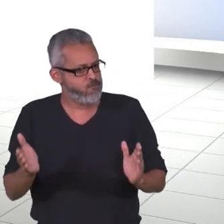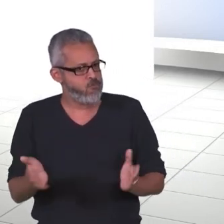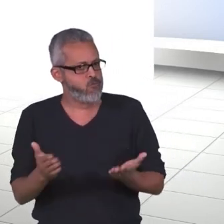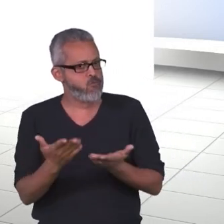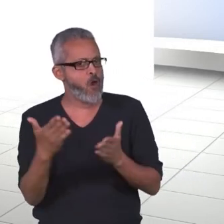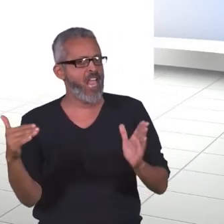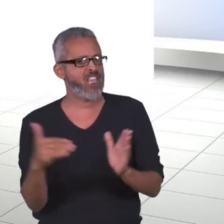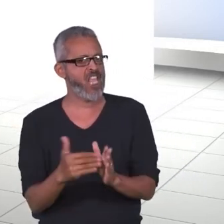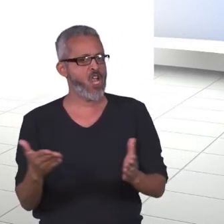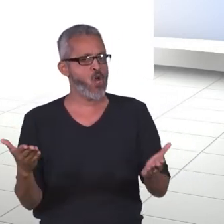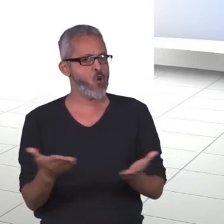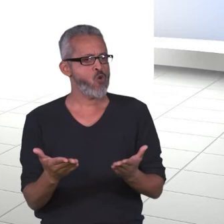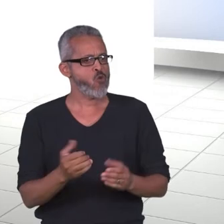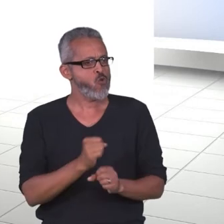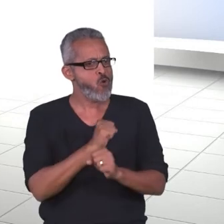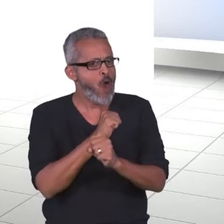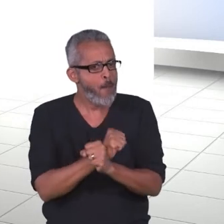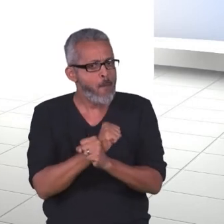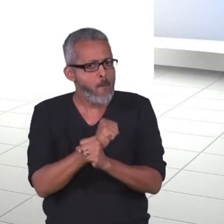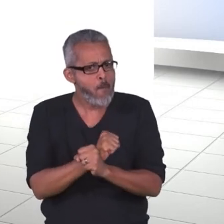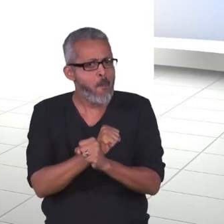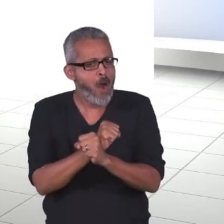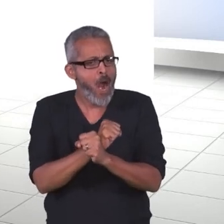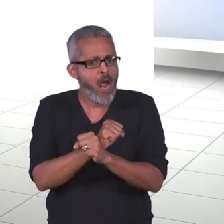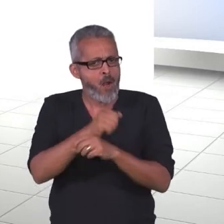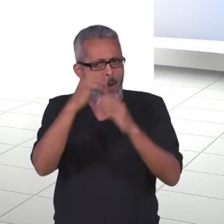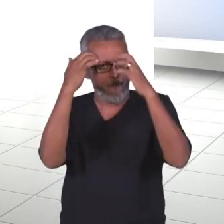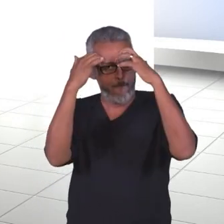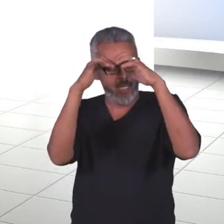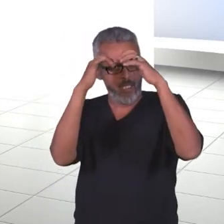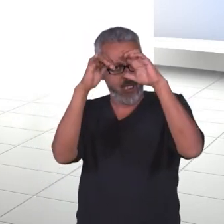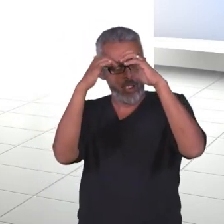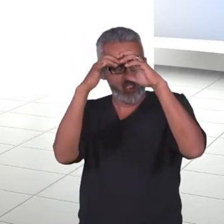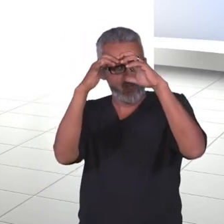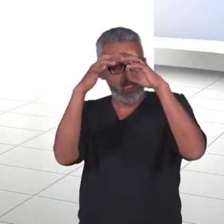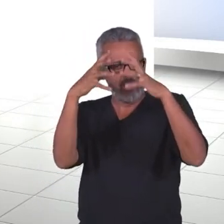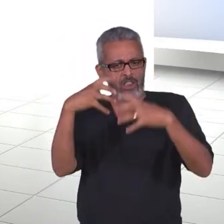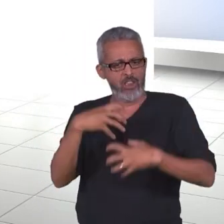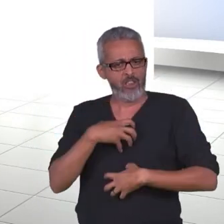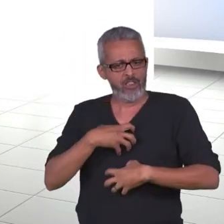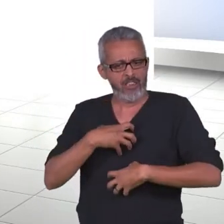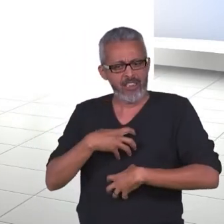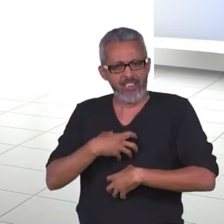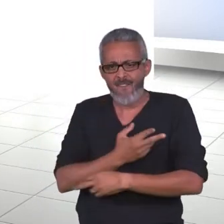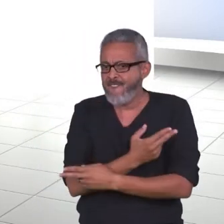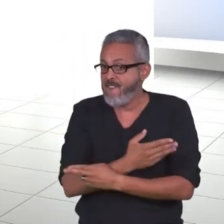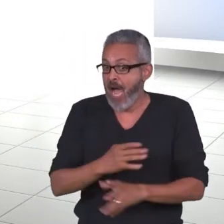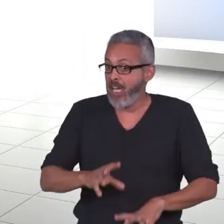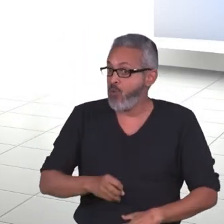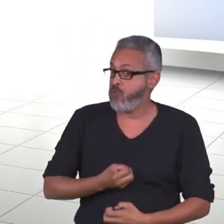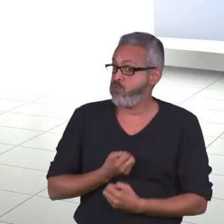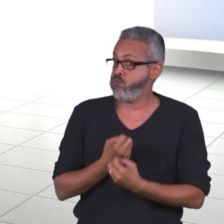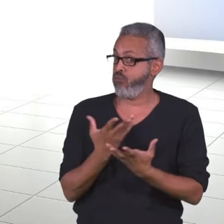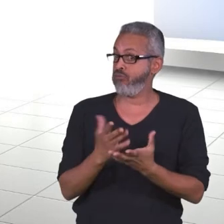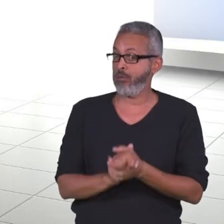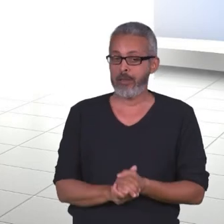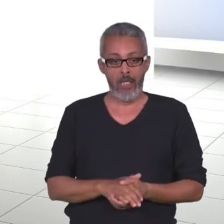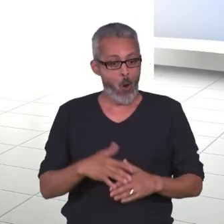essa também pode ser eliminada. Bom, feita a análise, podemos marcar aí o cartão resposta.